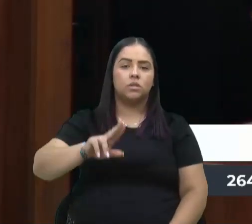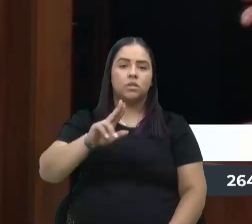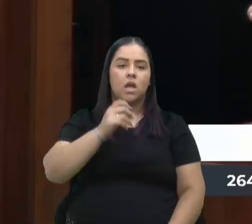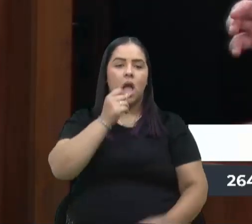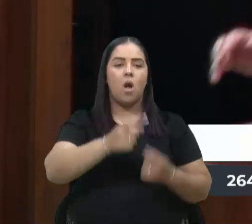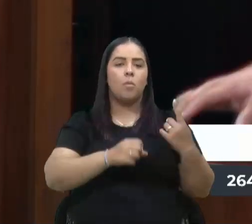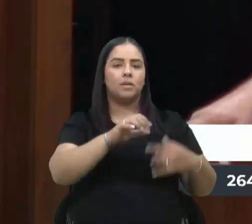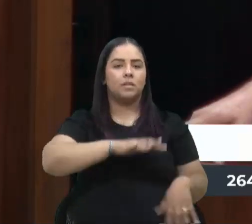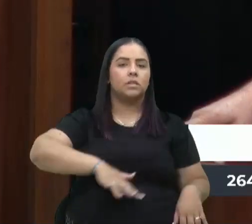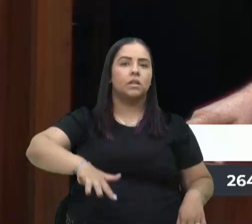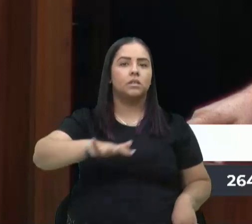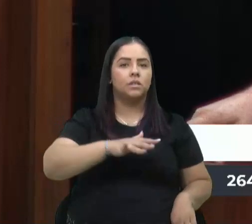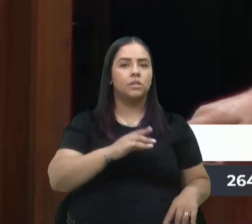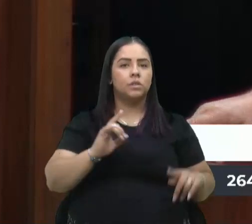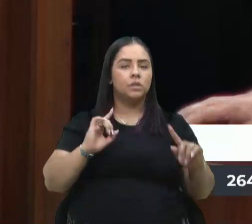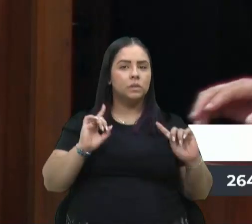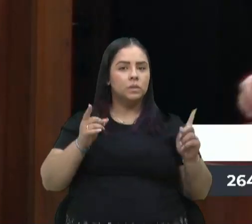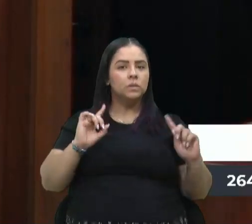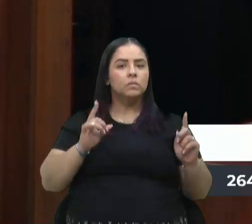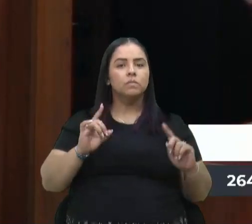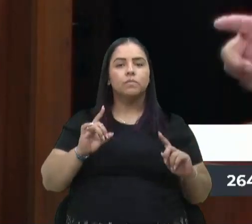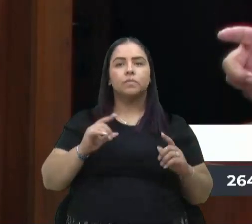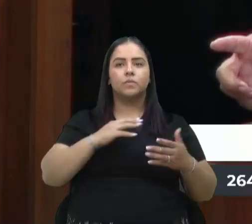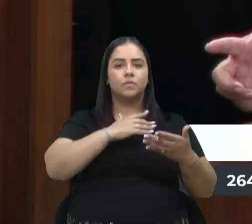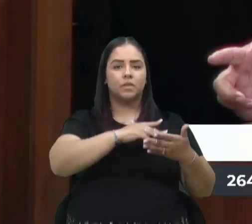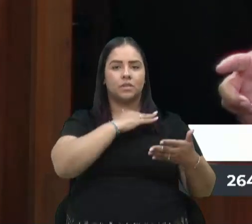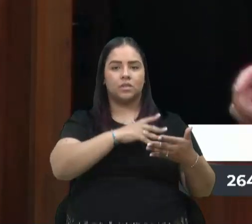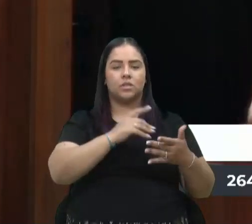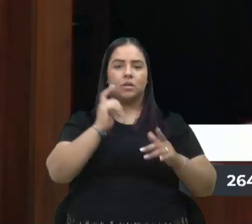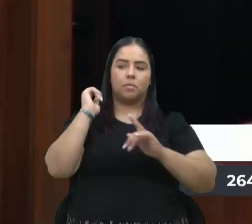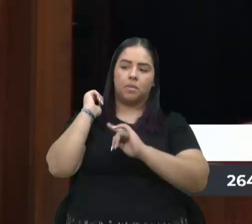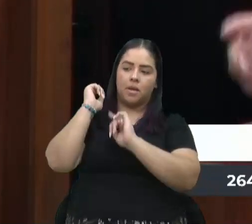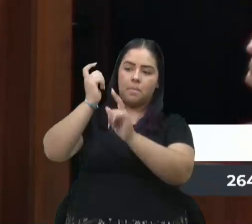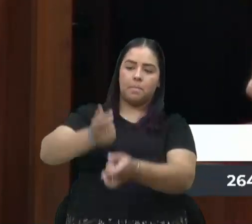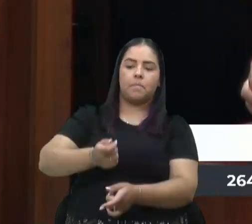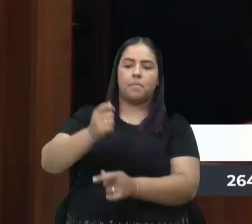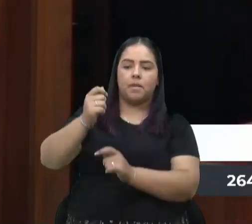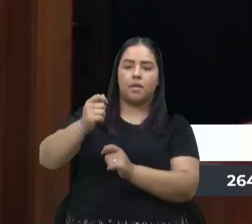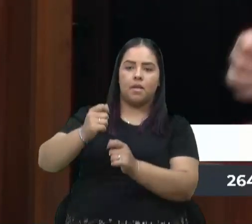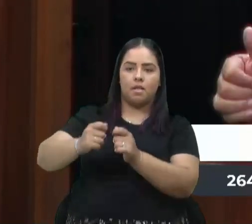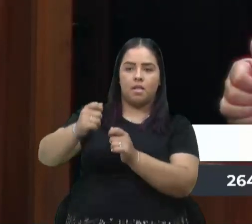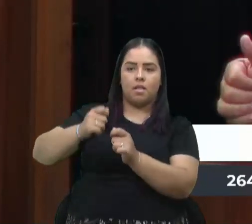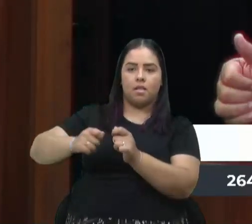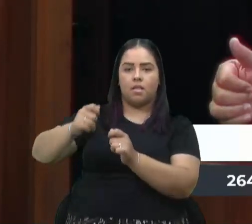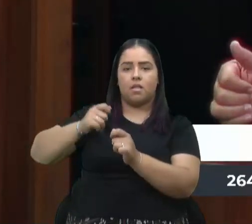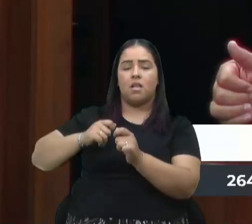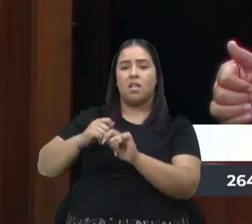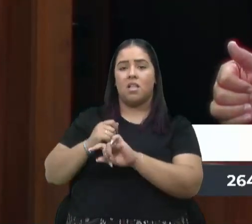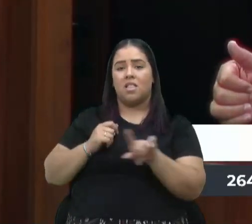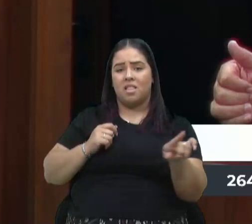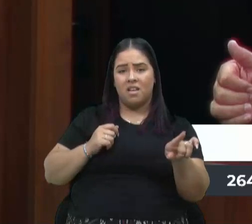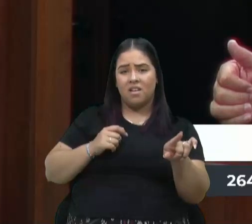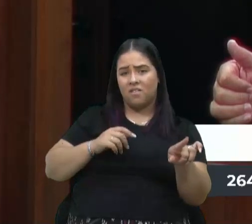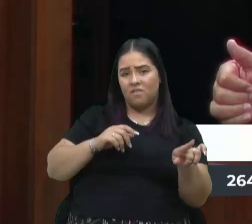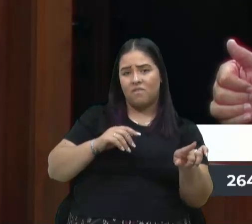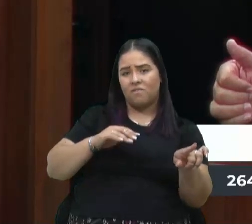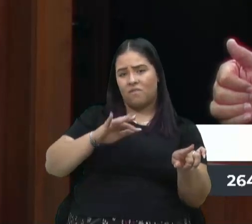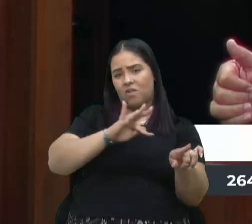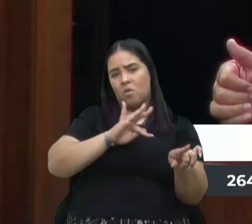algumas áreas de lazer, as barragens, para pesca, por que não pode? Em Farroupilha tem lugar para banho.